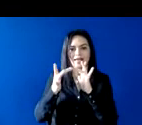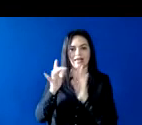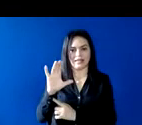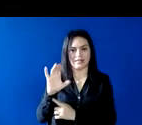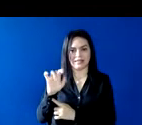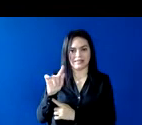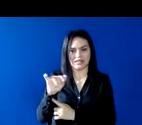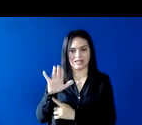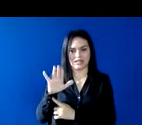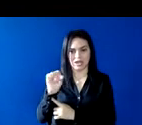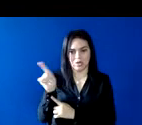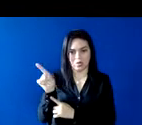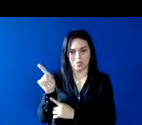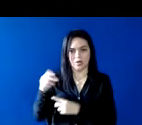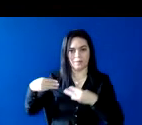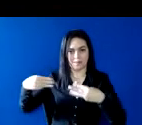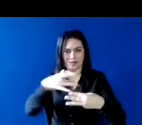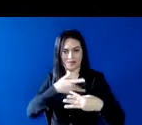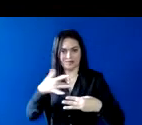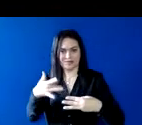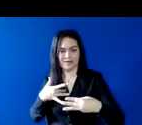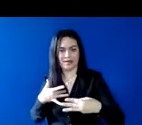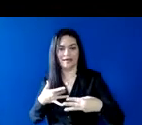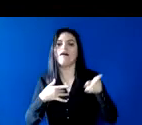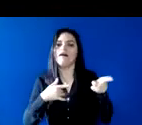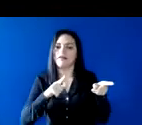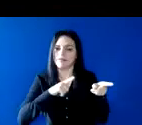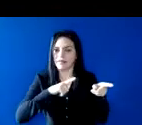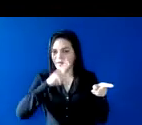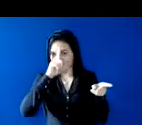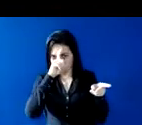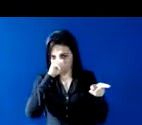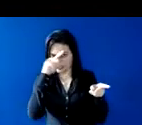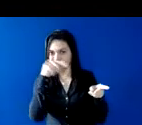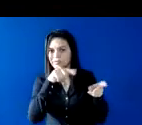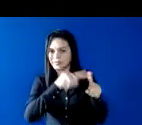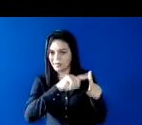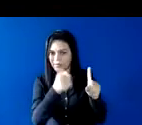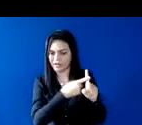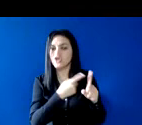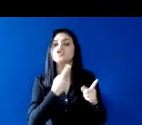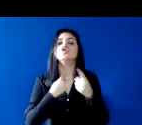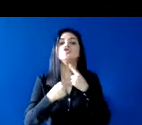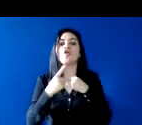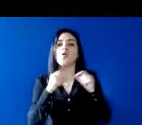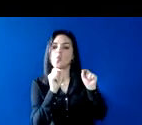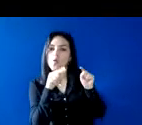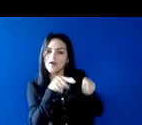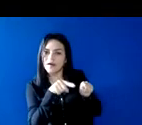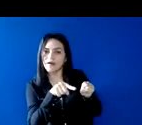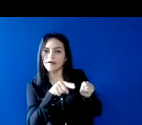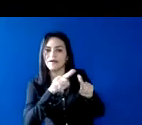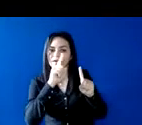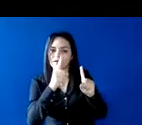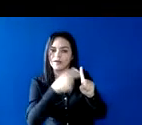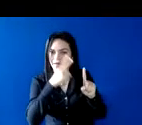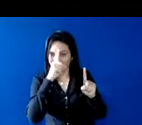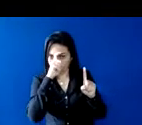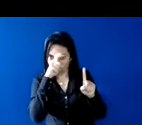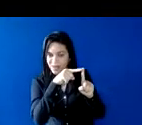essa maternidade, e inclusive o nosso desejo era de que ela fosse uma